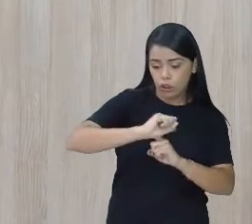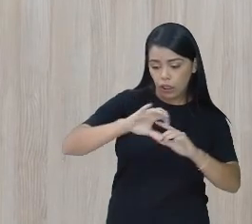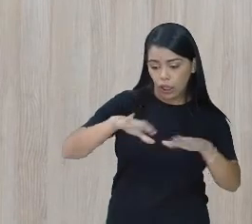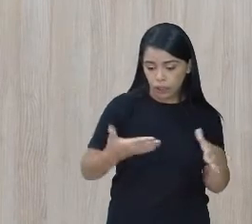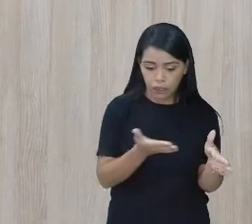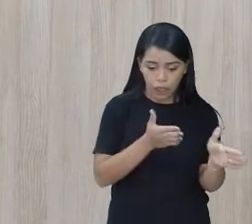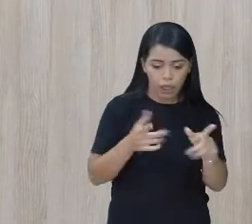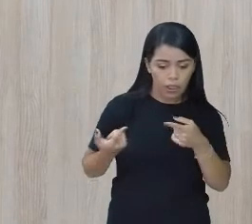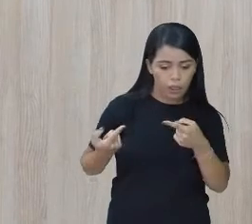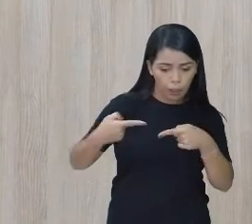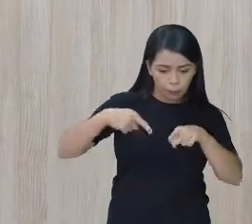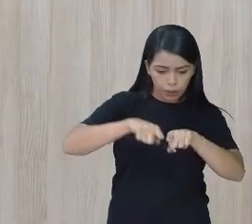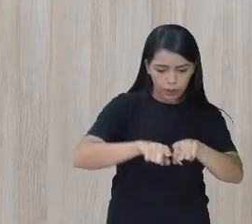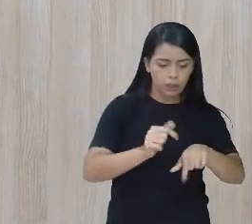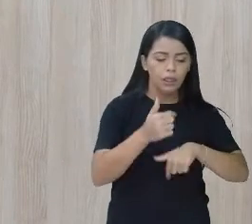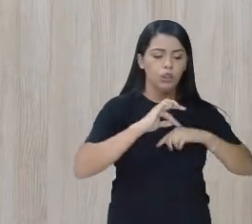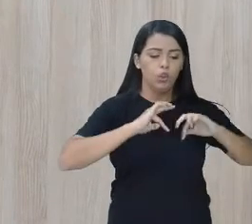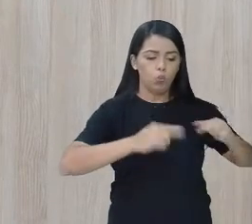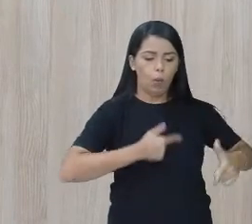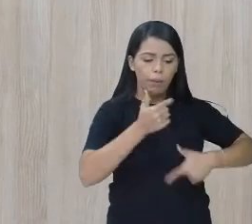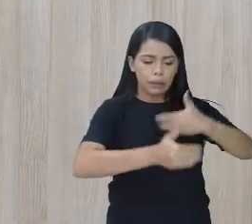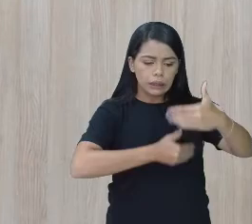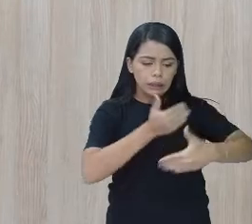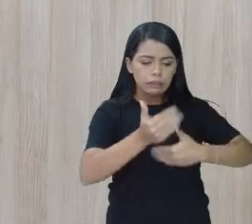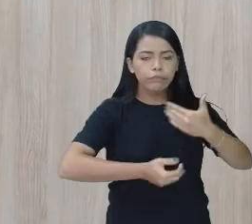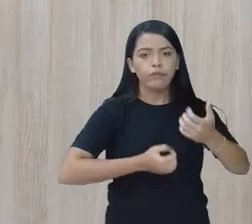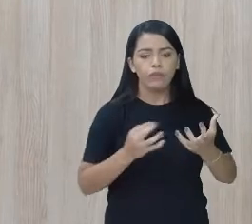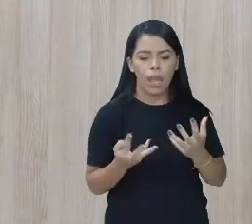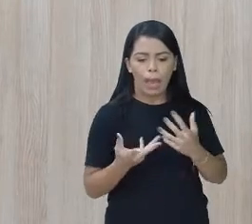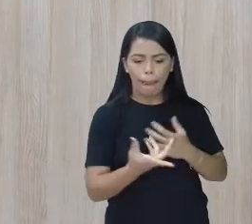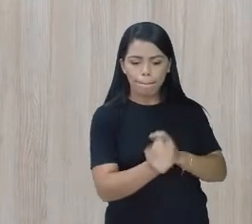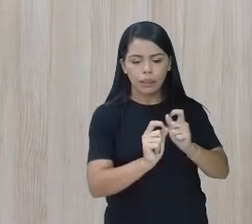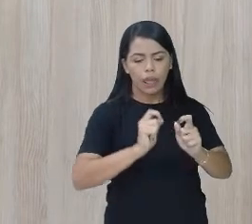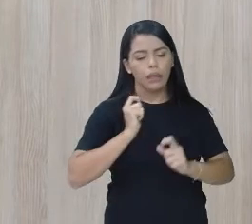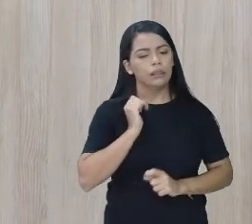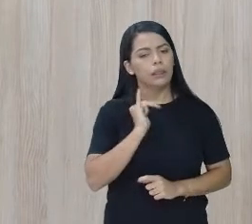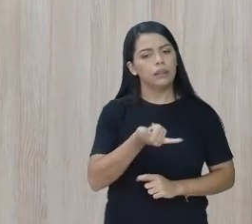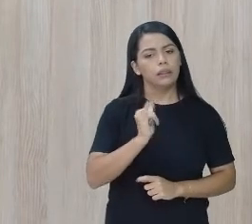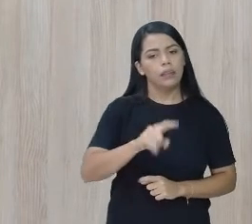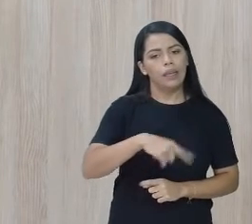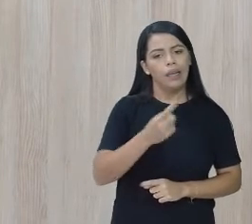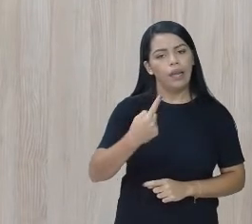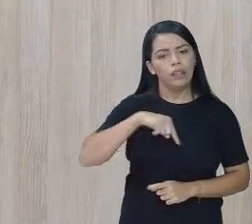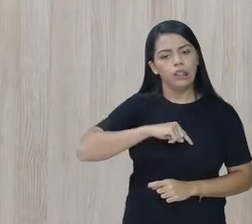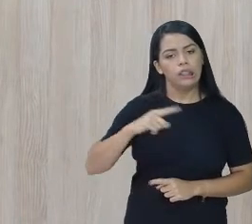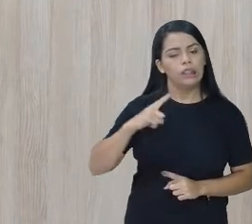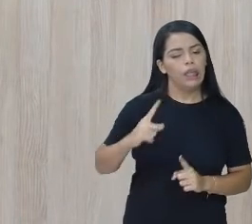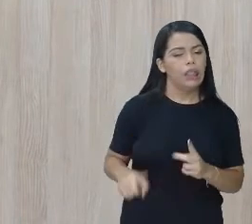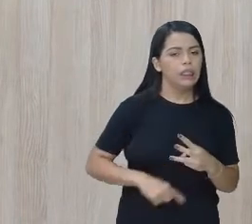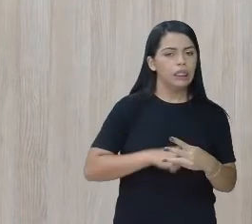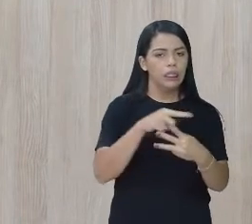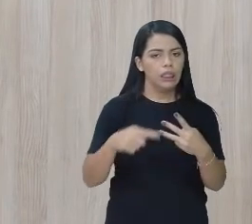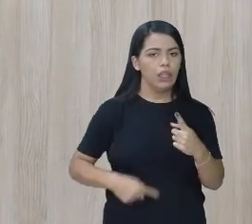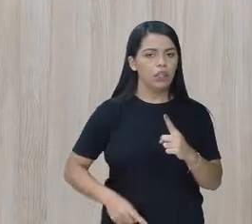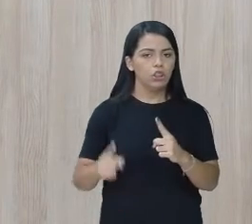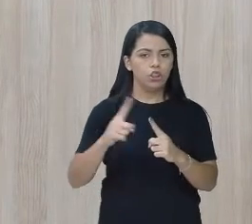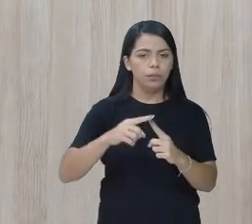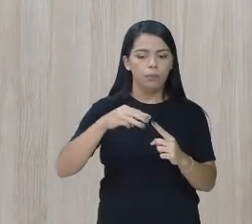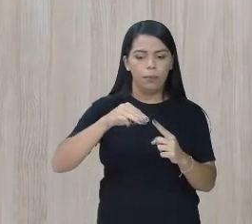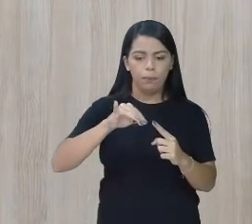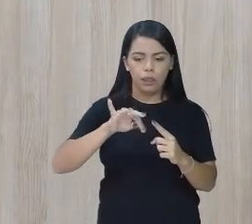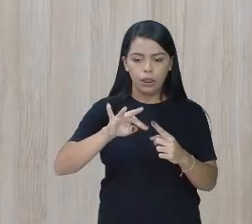habilidade de contar histórias, a gente tinha esses três tipos narrativos: os mitos, as lendas e as fábulas.